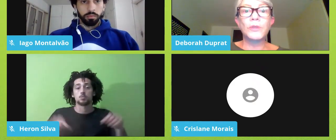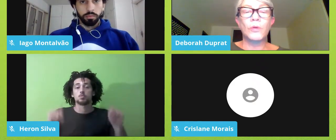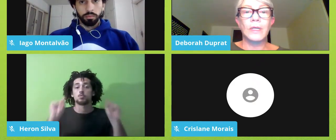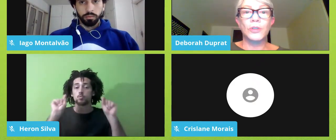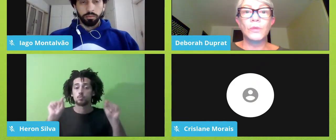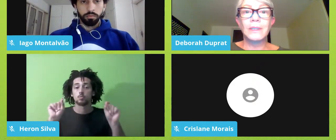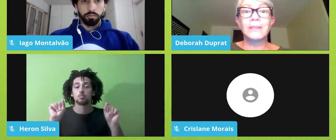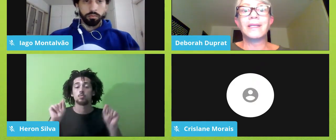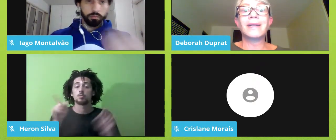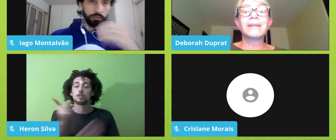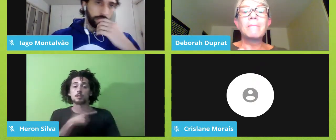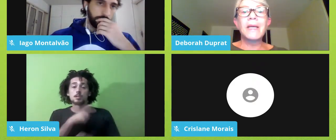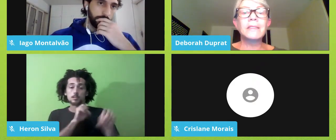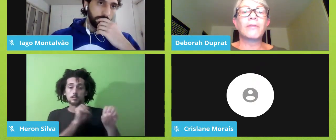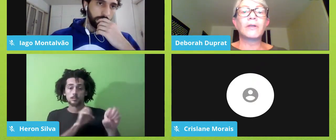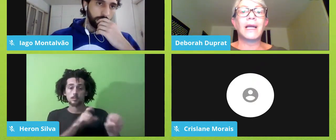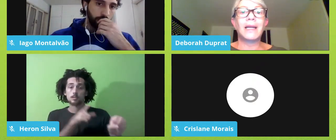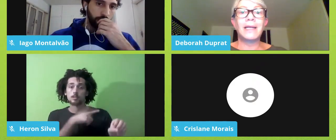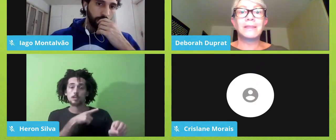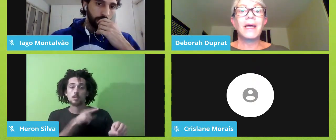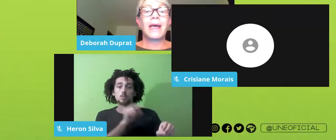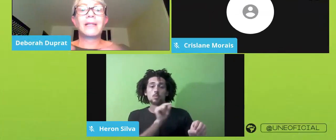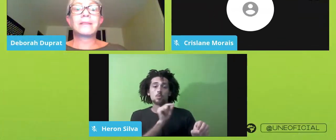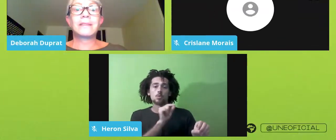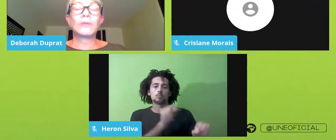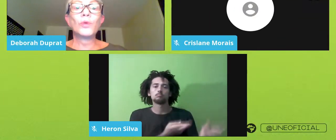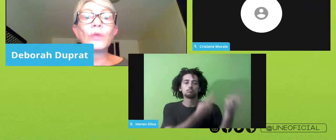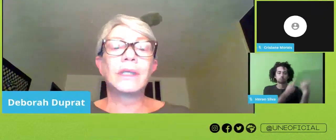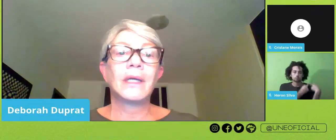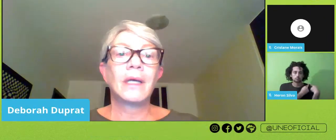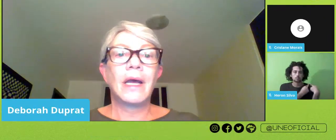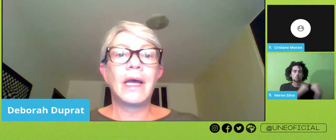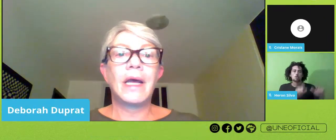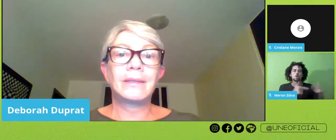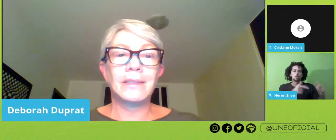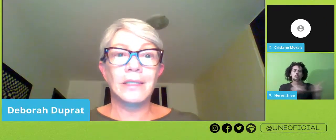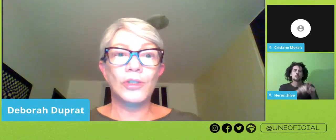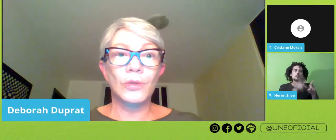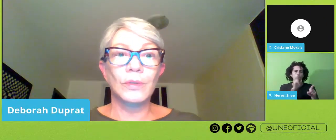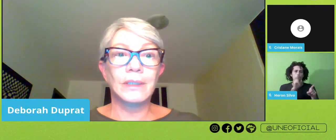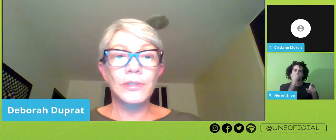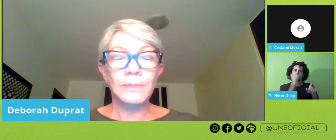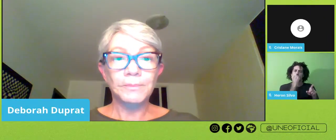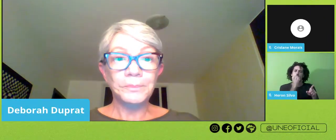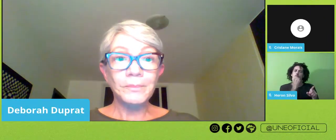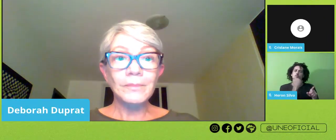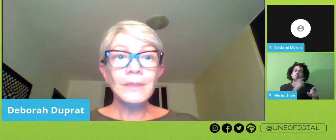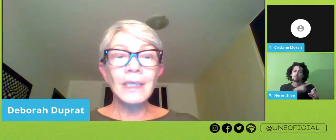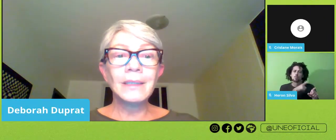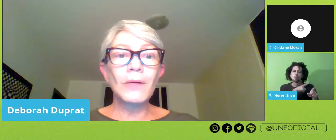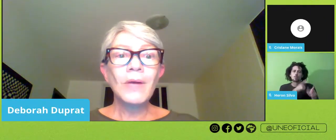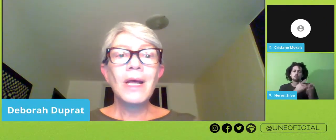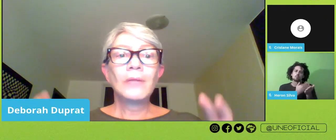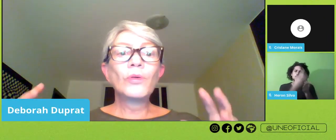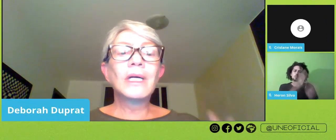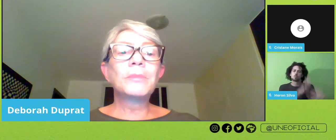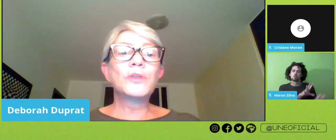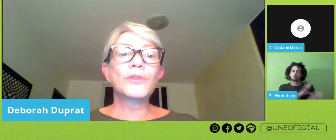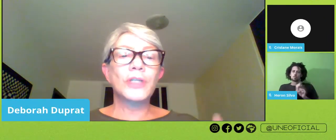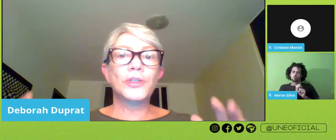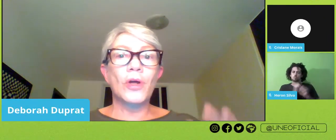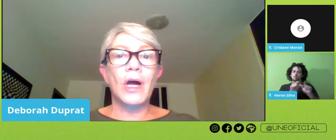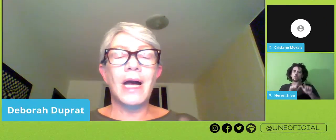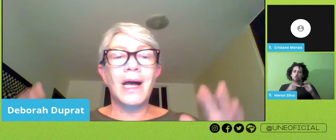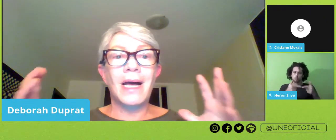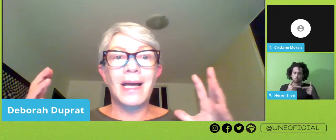um compromisso com as lutas e ela também se fortalece, ela se nutre dessas lutas. Então, no